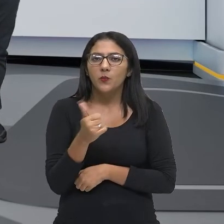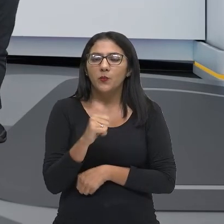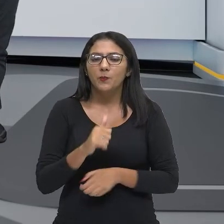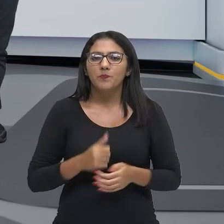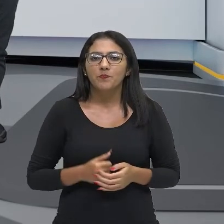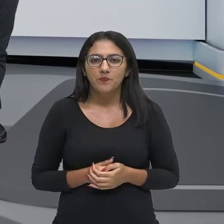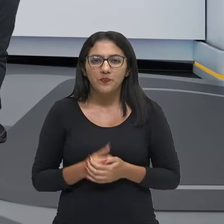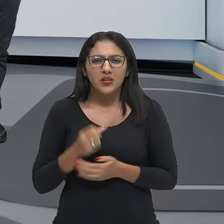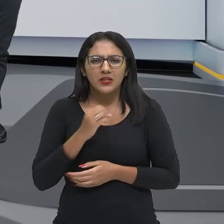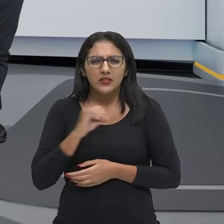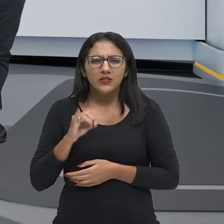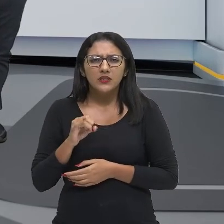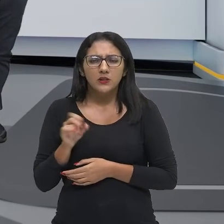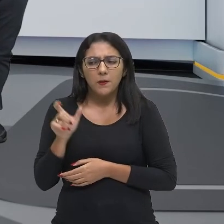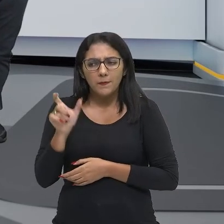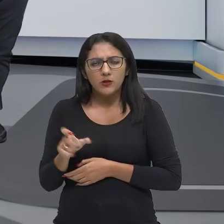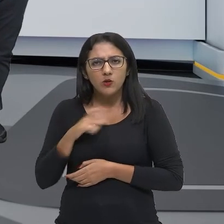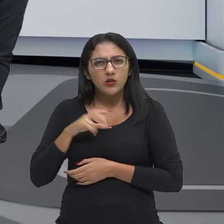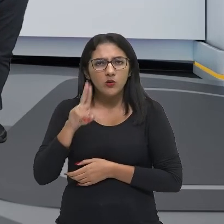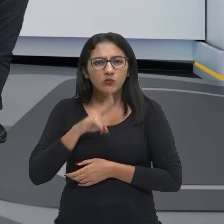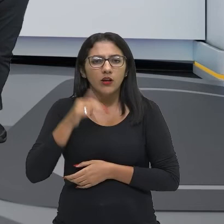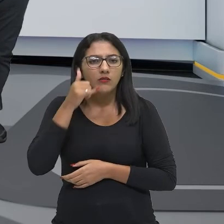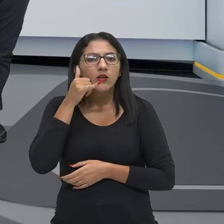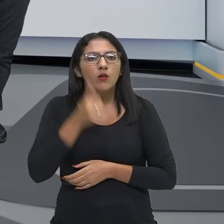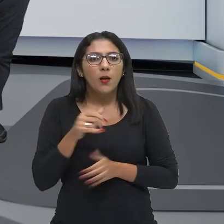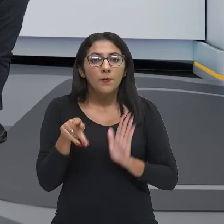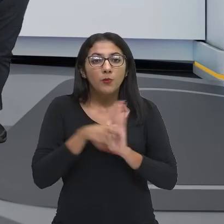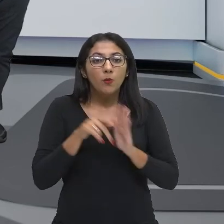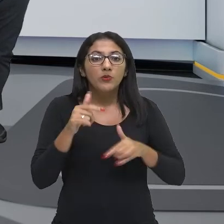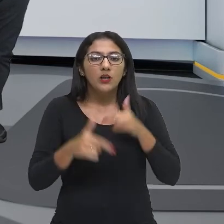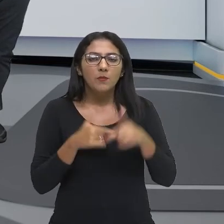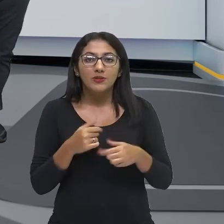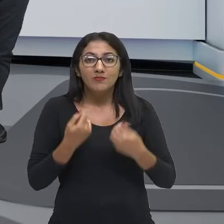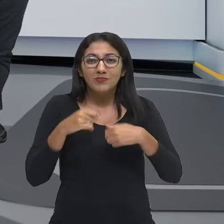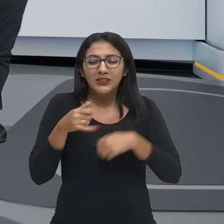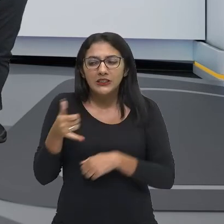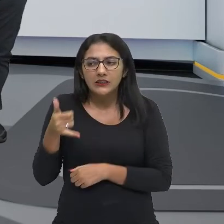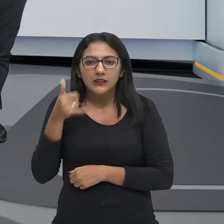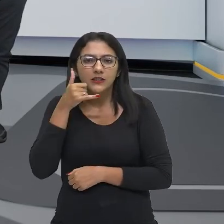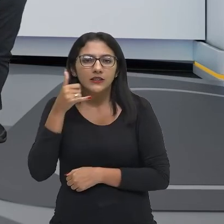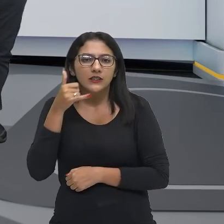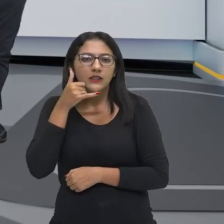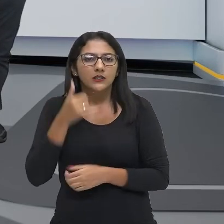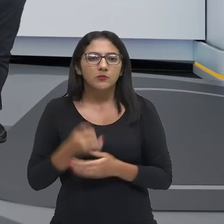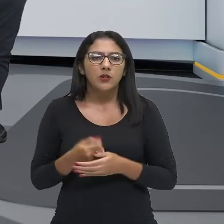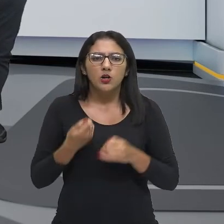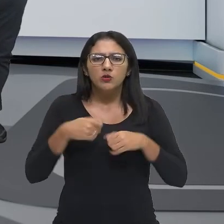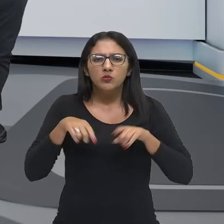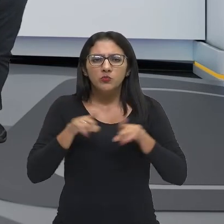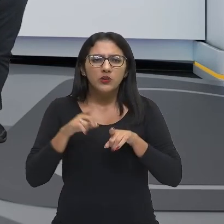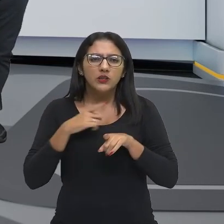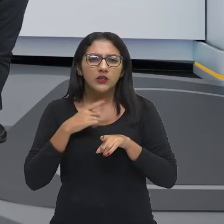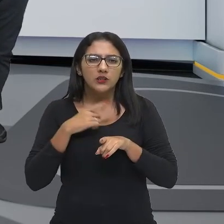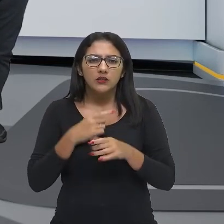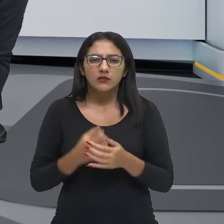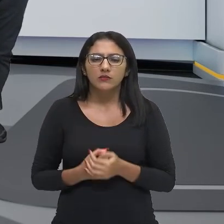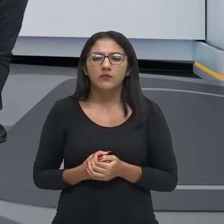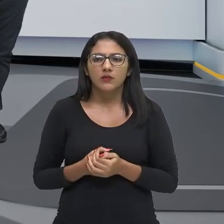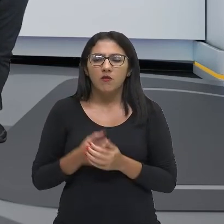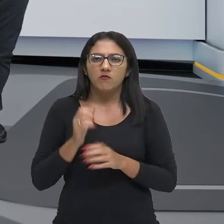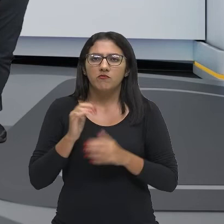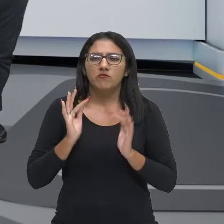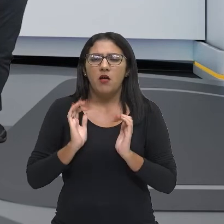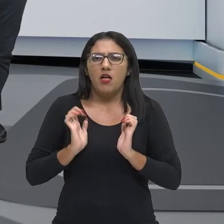o funcionário usa o celular para trabalhar e precisa atender chamadas, não precisa tornar totalmente